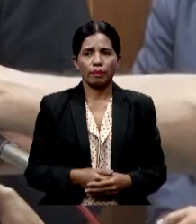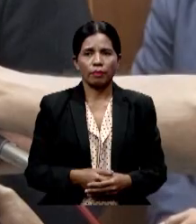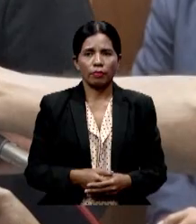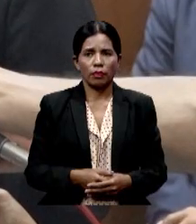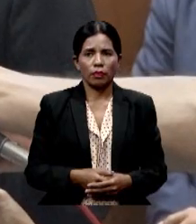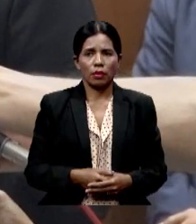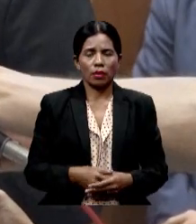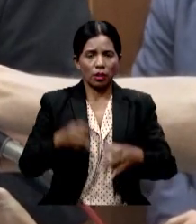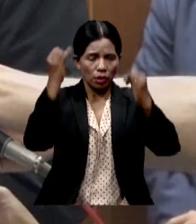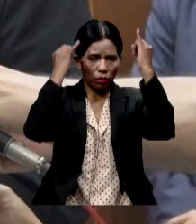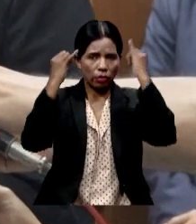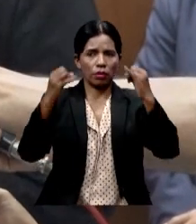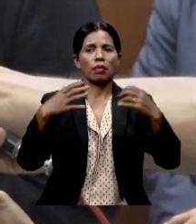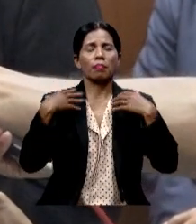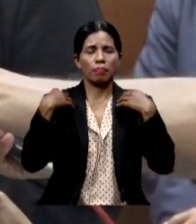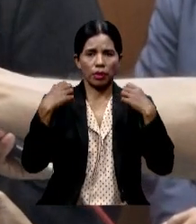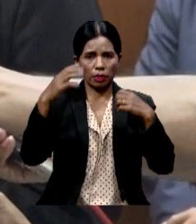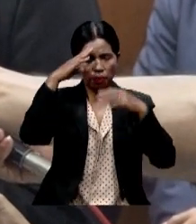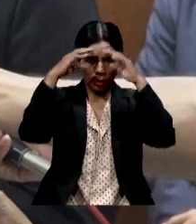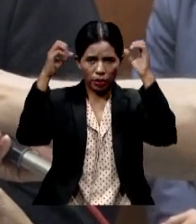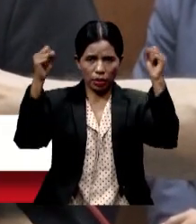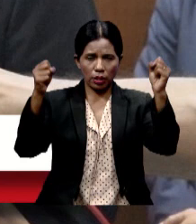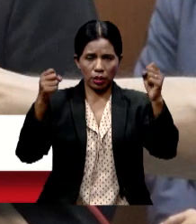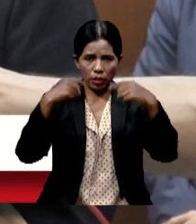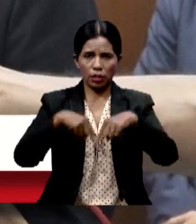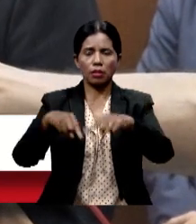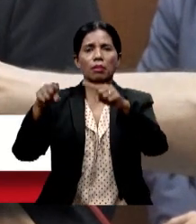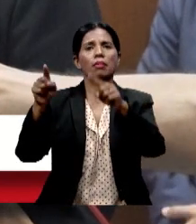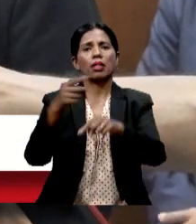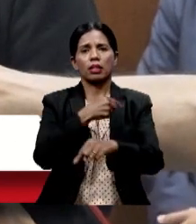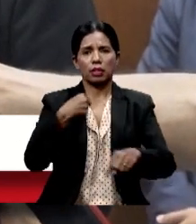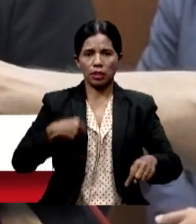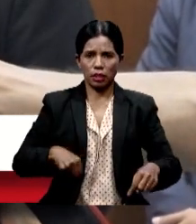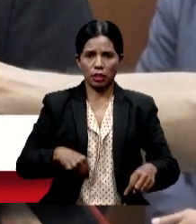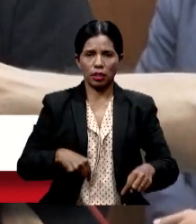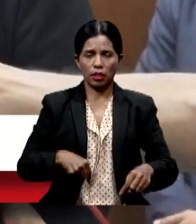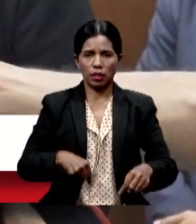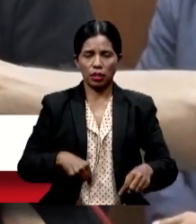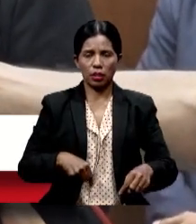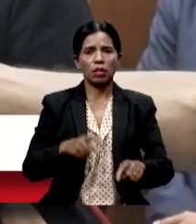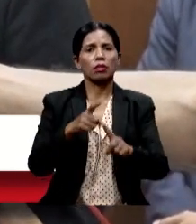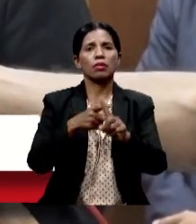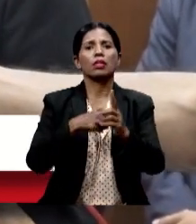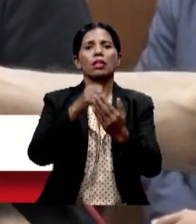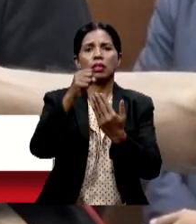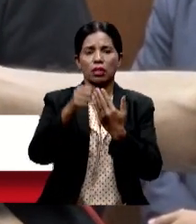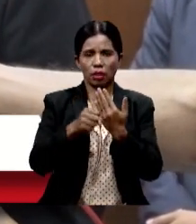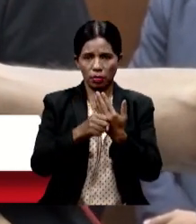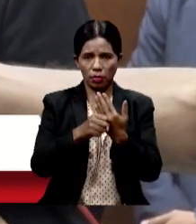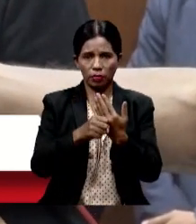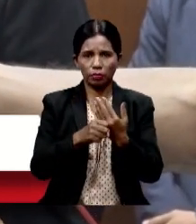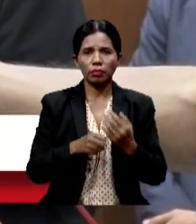Informa que o presidente se vai à China em setembro